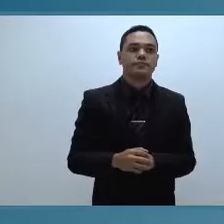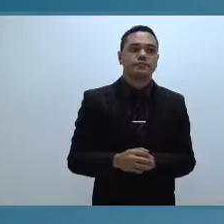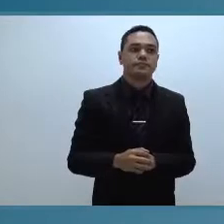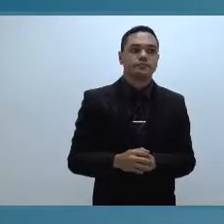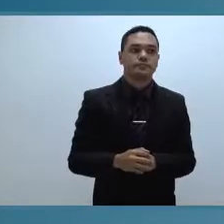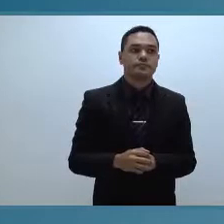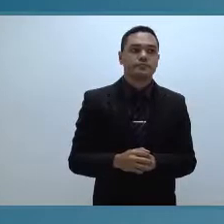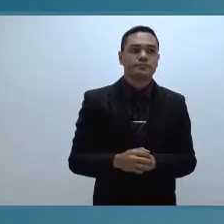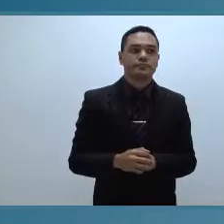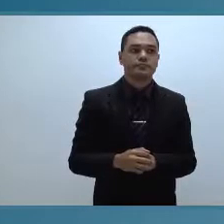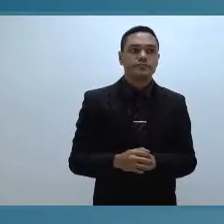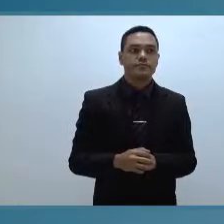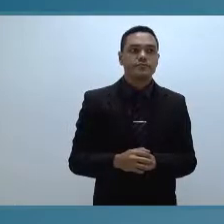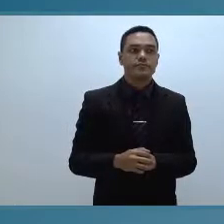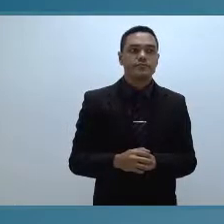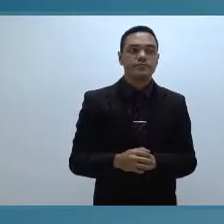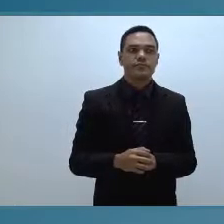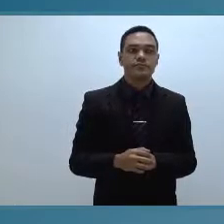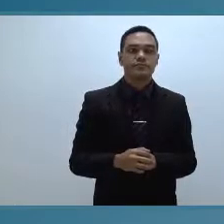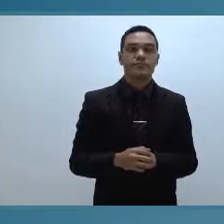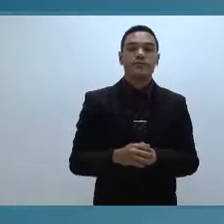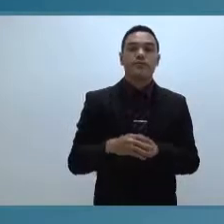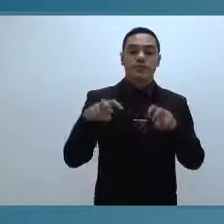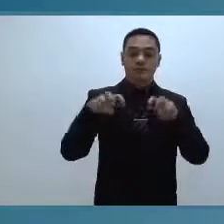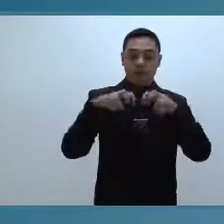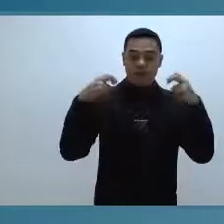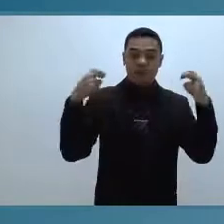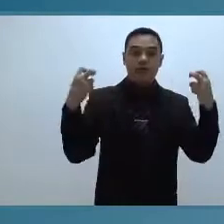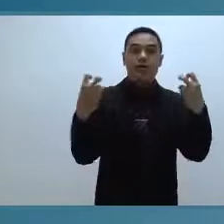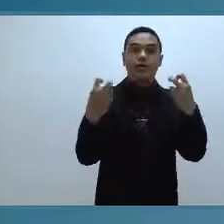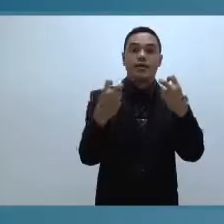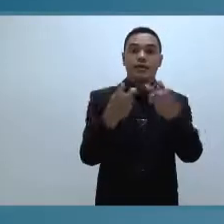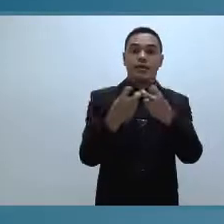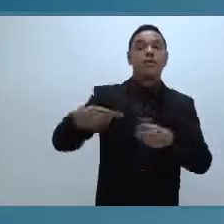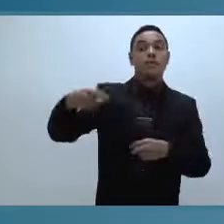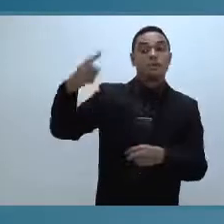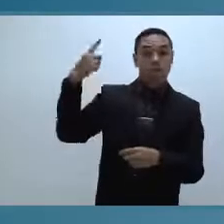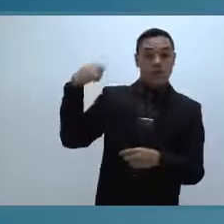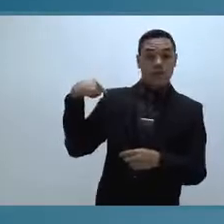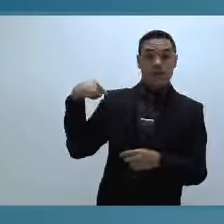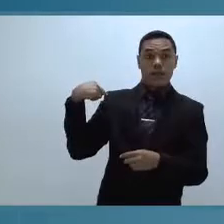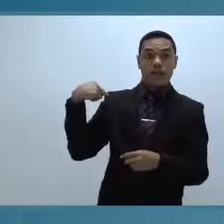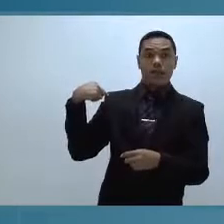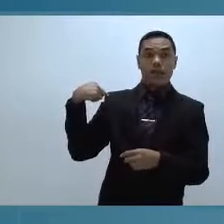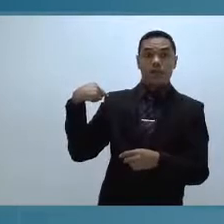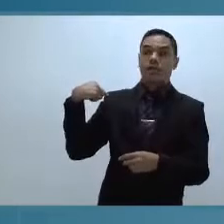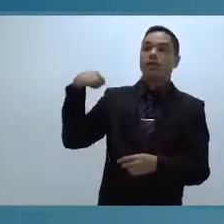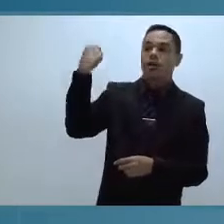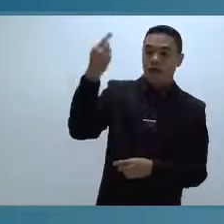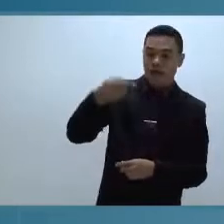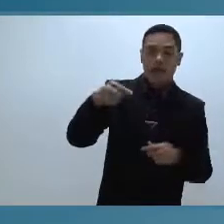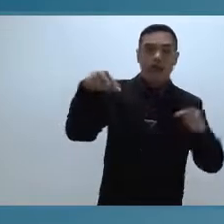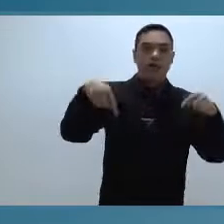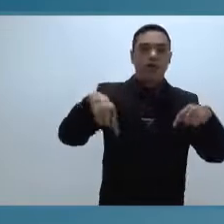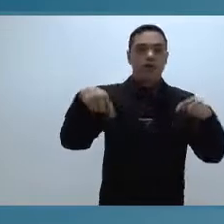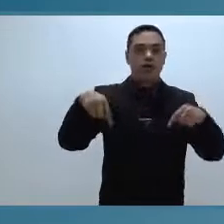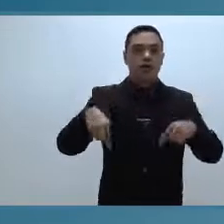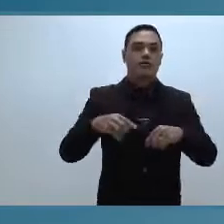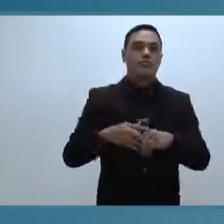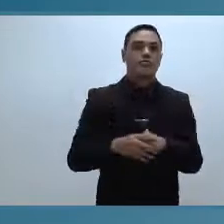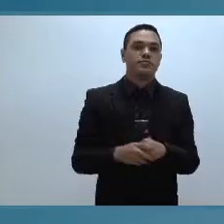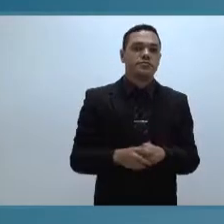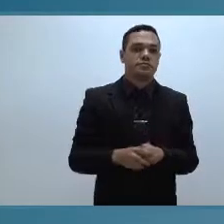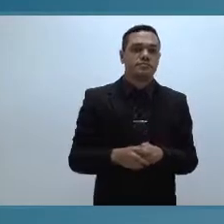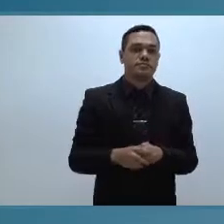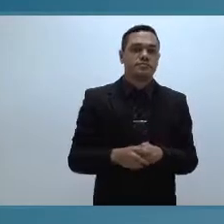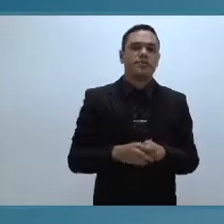Foi adiado da sessão passada para esta sessão. Eu coloco em votação, foi encaminhado a